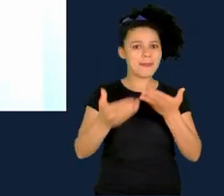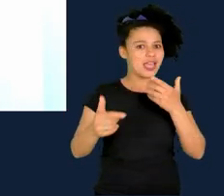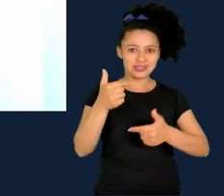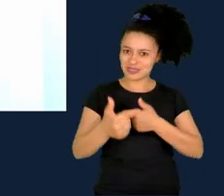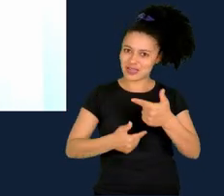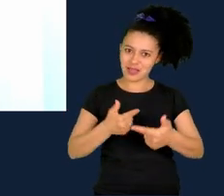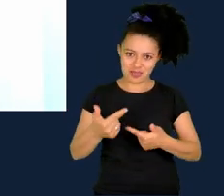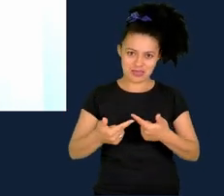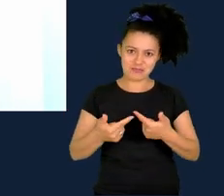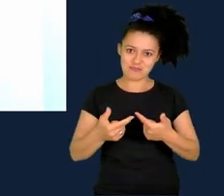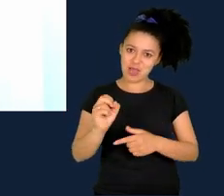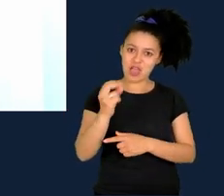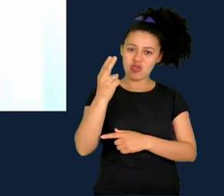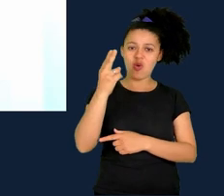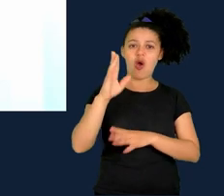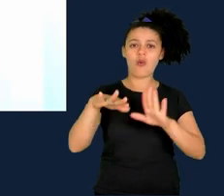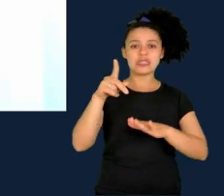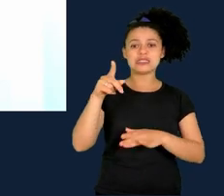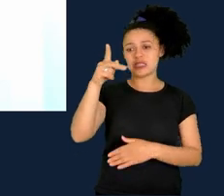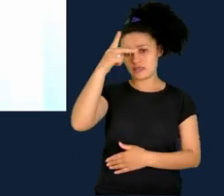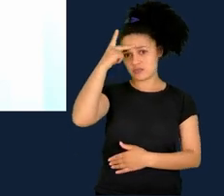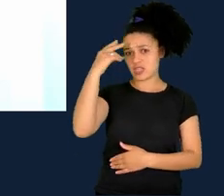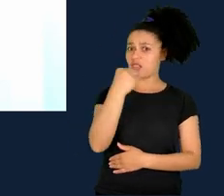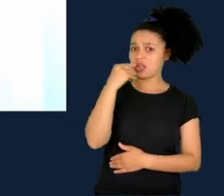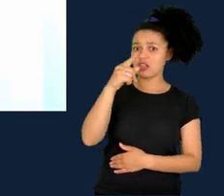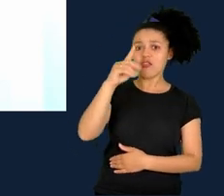E o desserviço é inerente a esse tipo